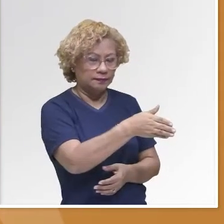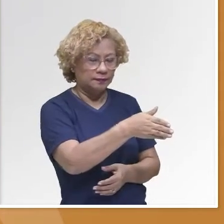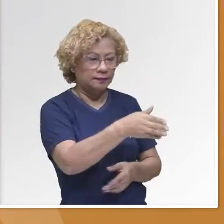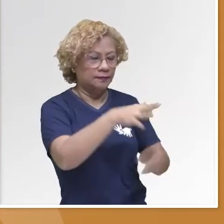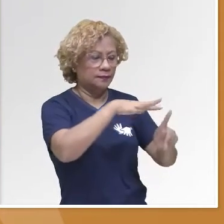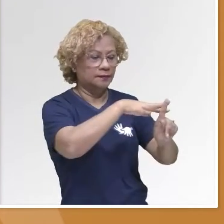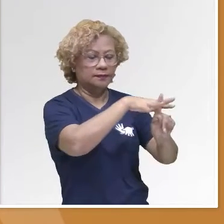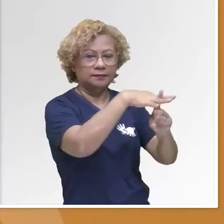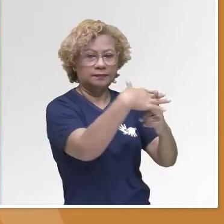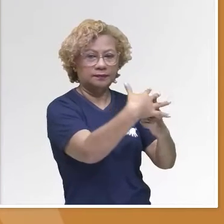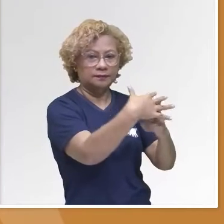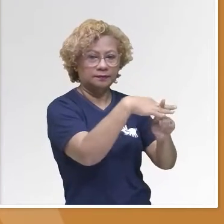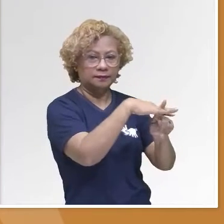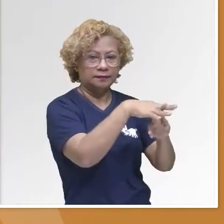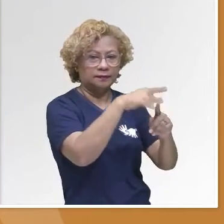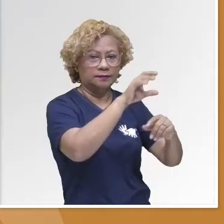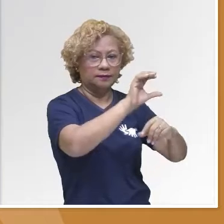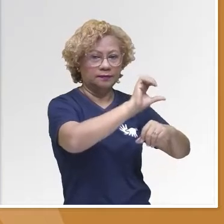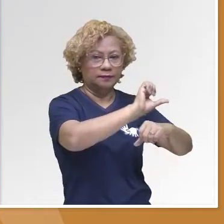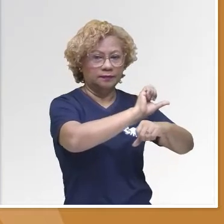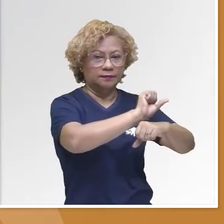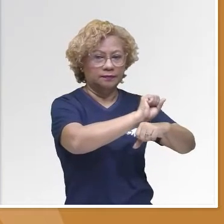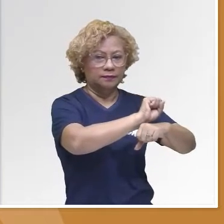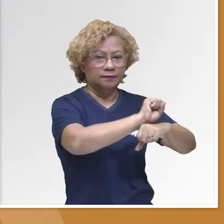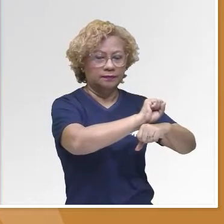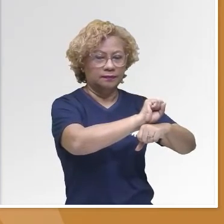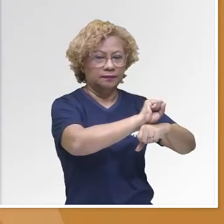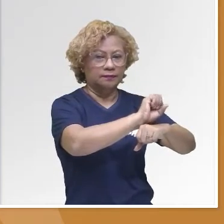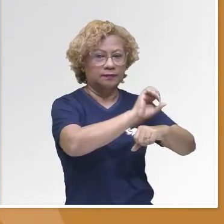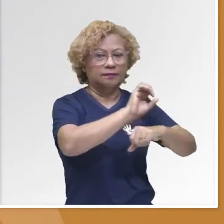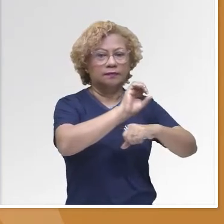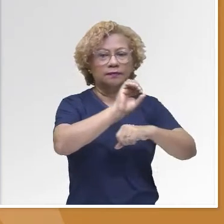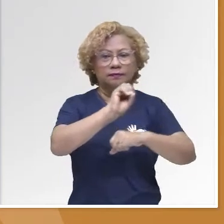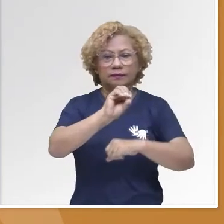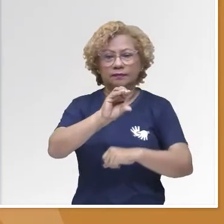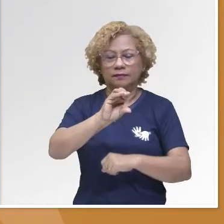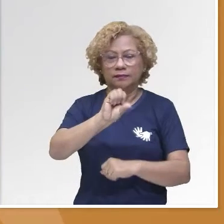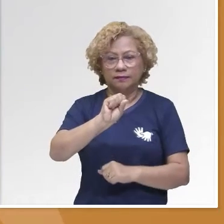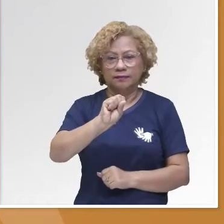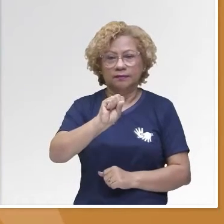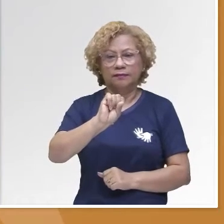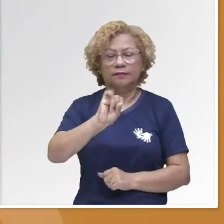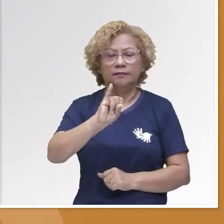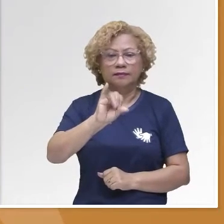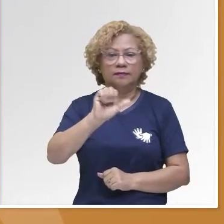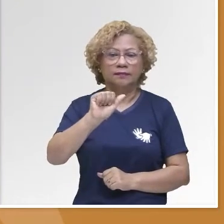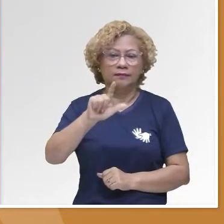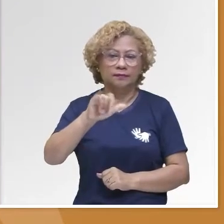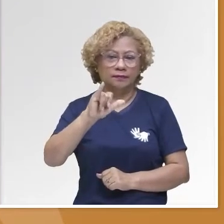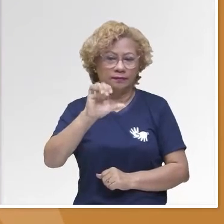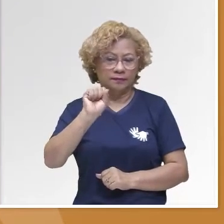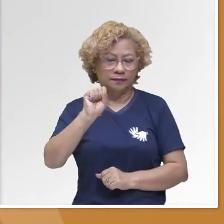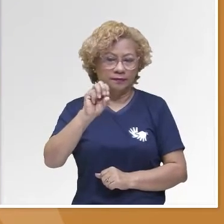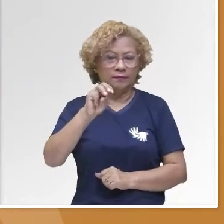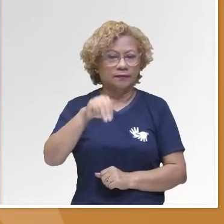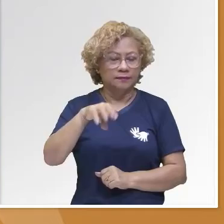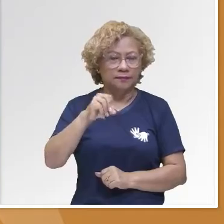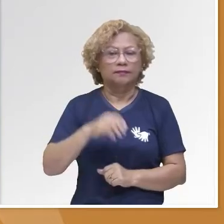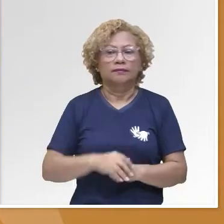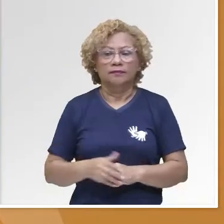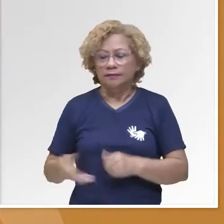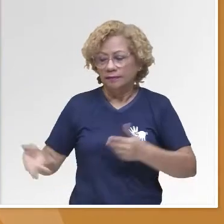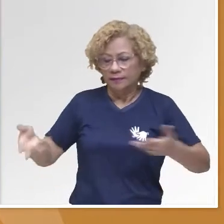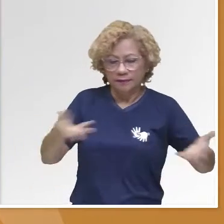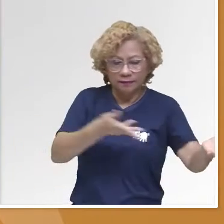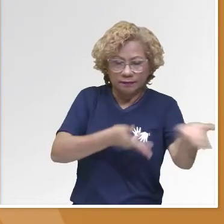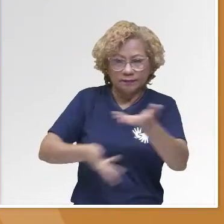países seguiriam ao socialismo, tá? E a partir disso começaram a fazer acordos comerciais.